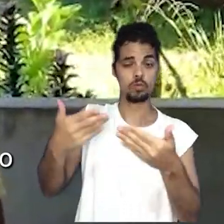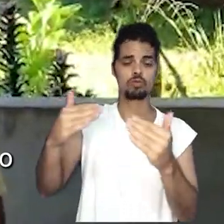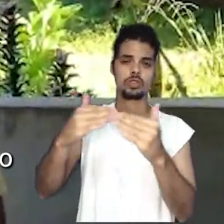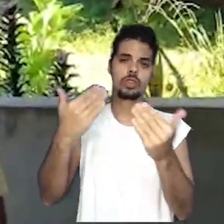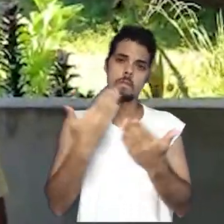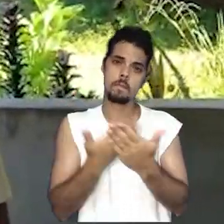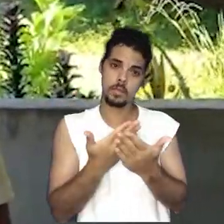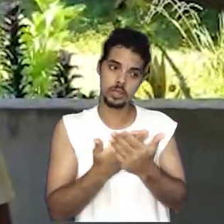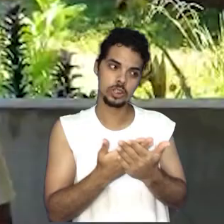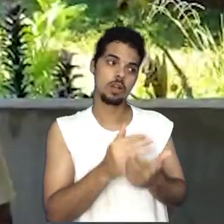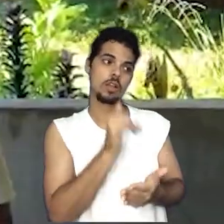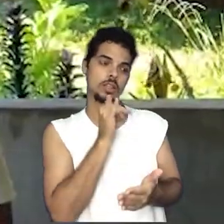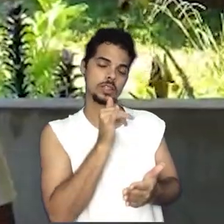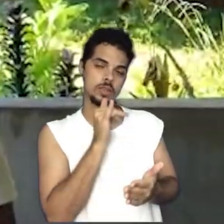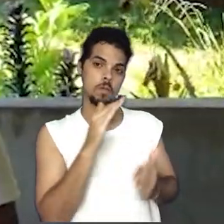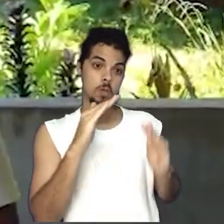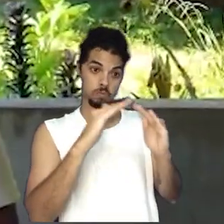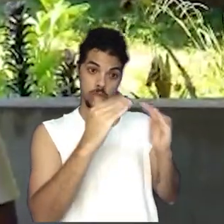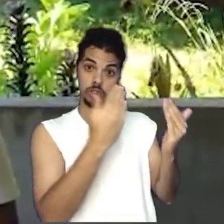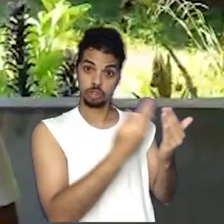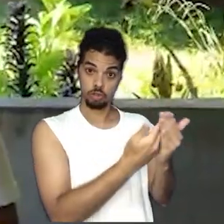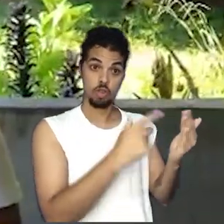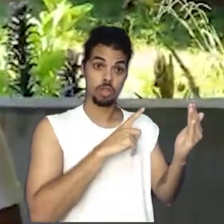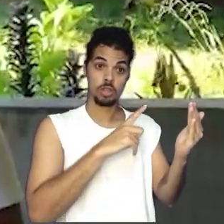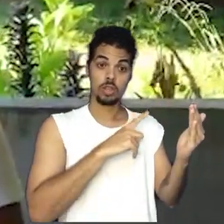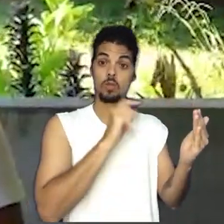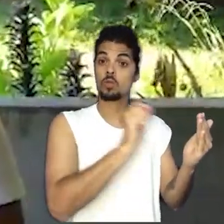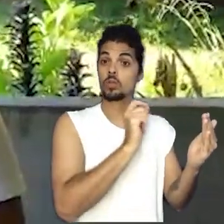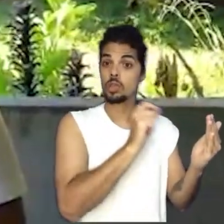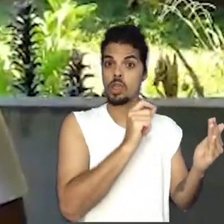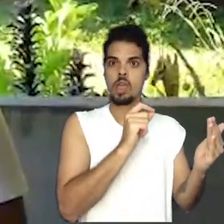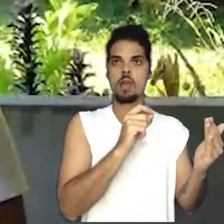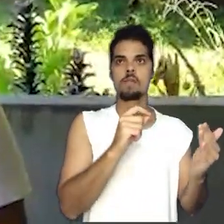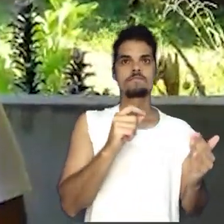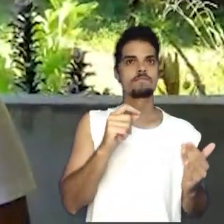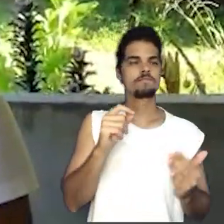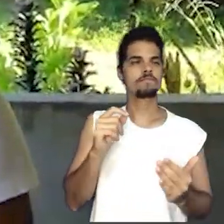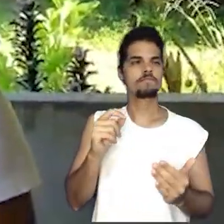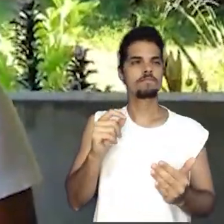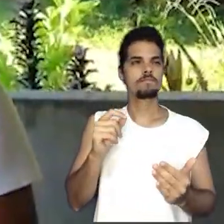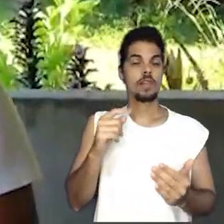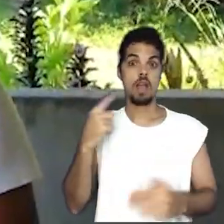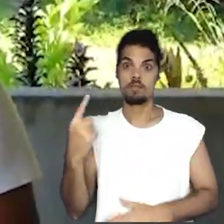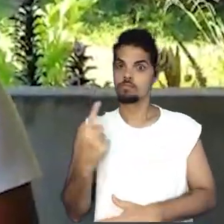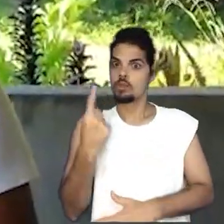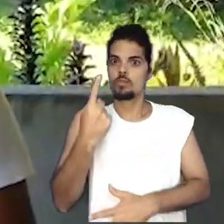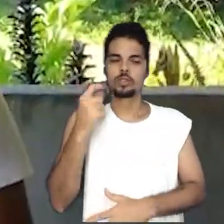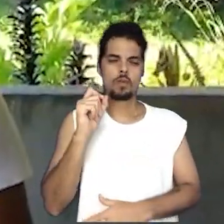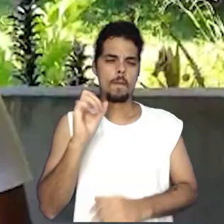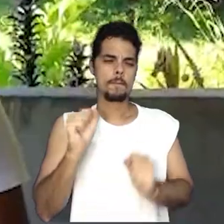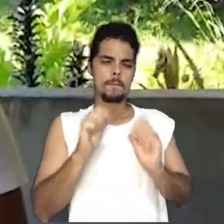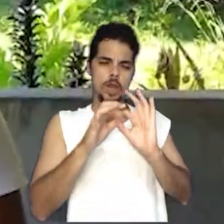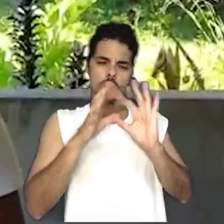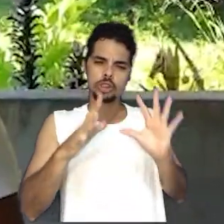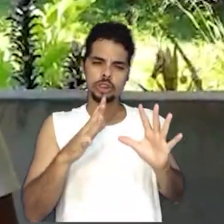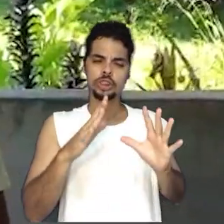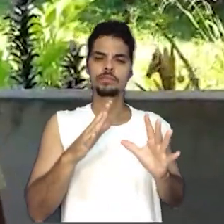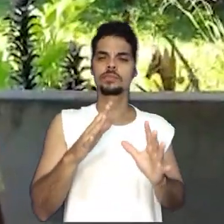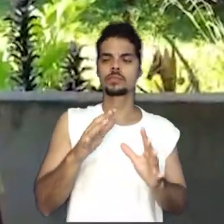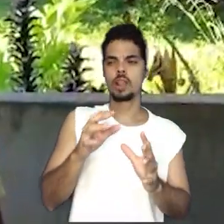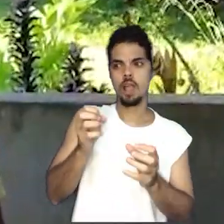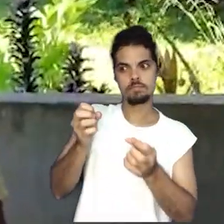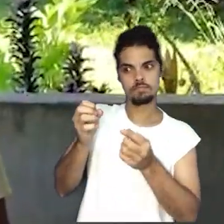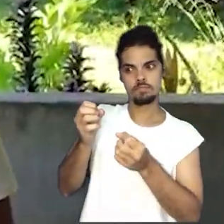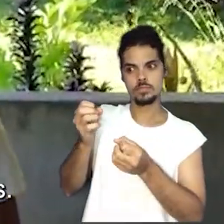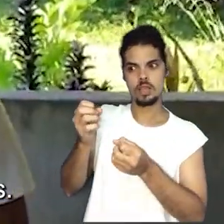avançar, né? Por exemplo, nas escolas indígenas hoje, a gente ganhou uma autonomia, né? Nós, os professores indígenas, dentro das